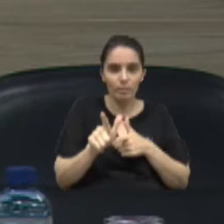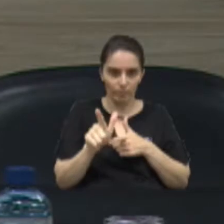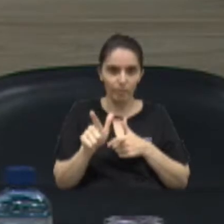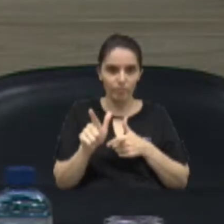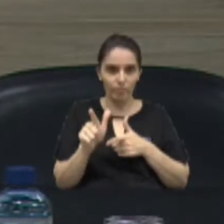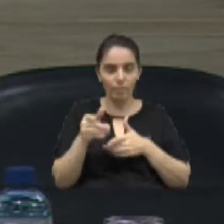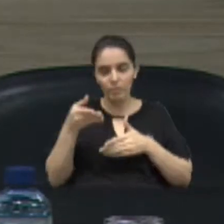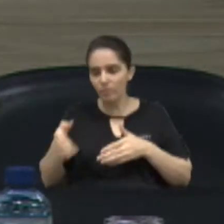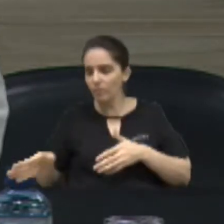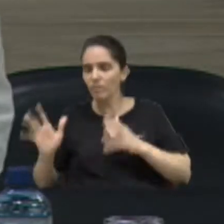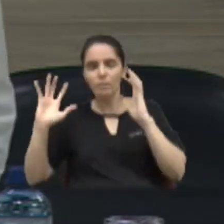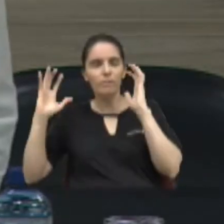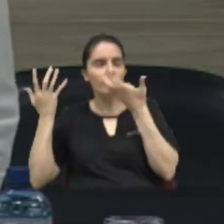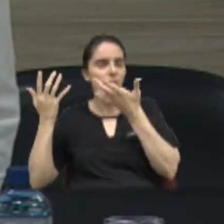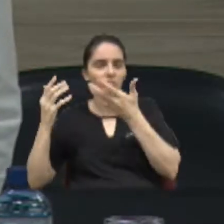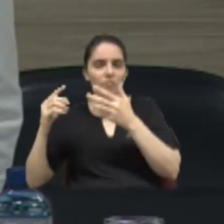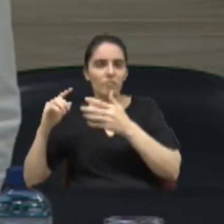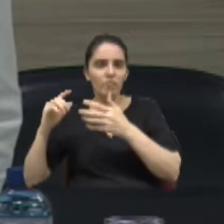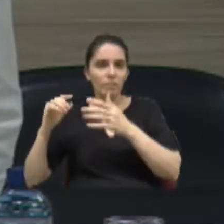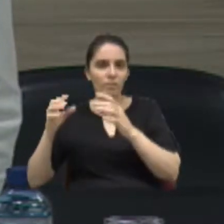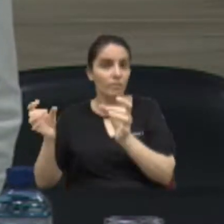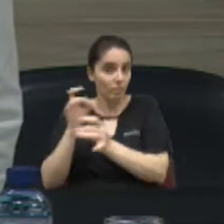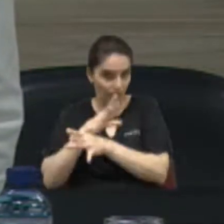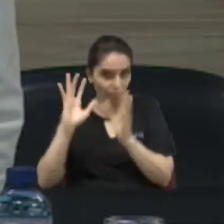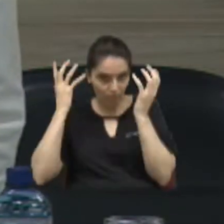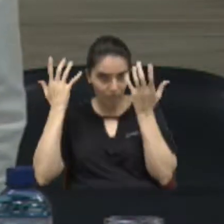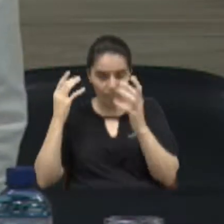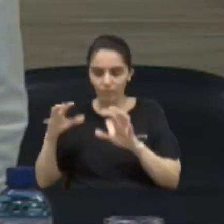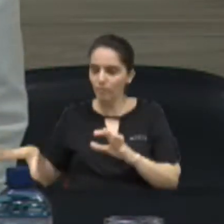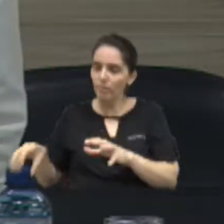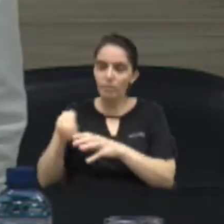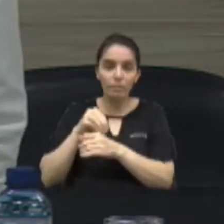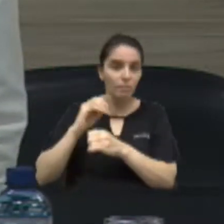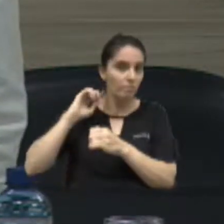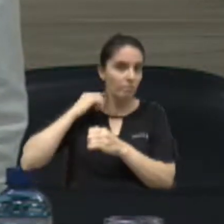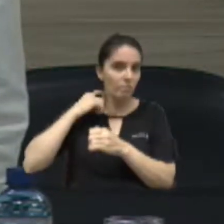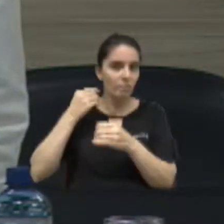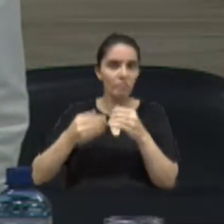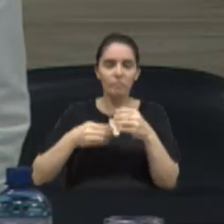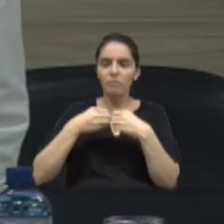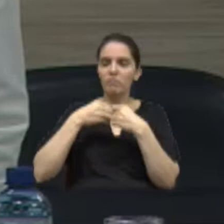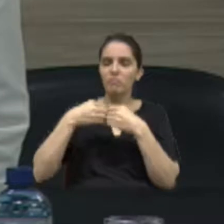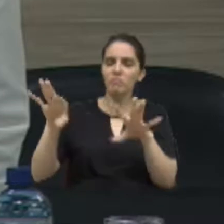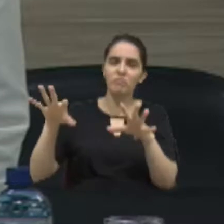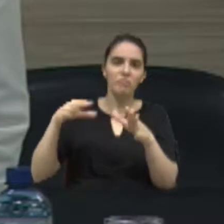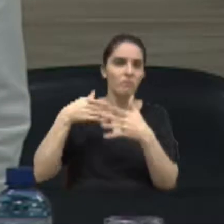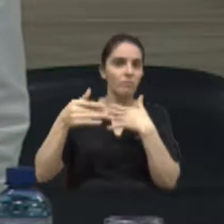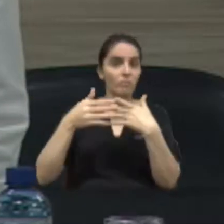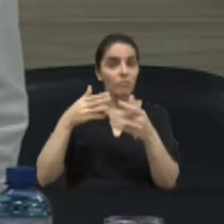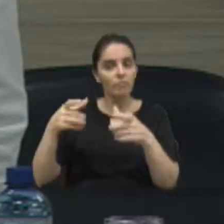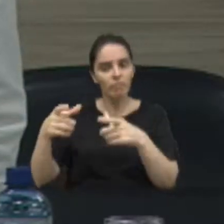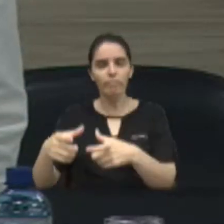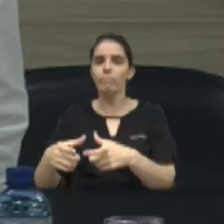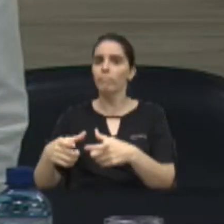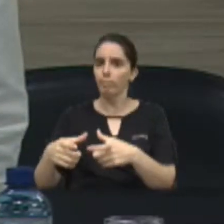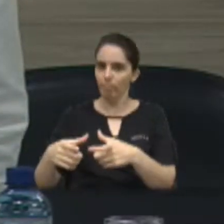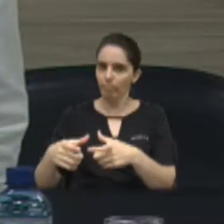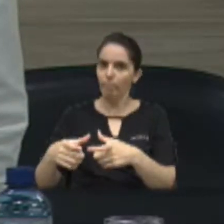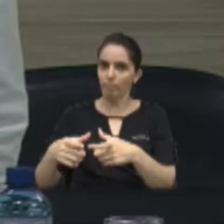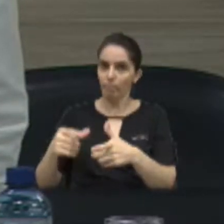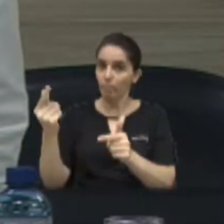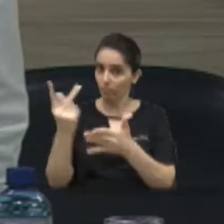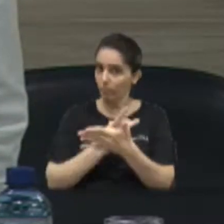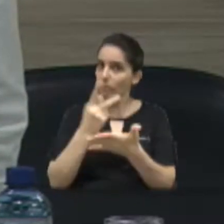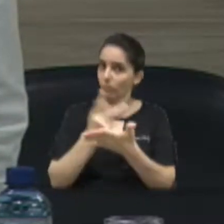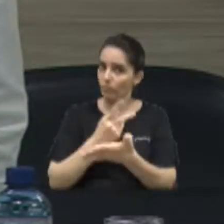ambiente. O problema nosso aqui é aqueles que fazem uso das chácaras nos